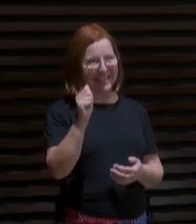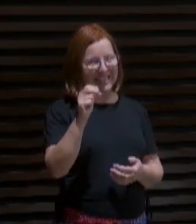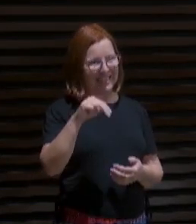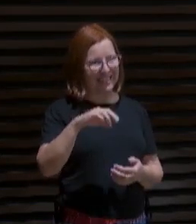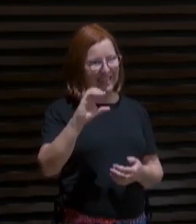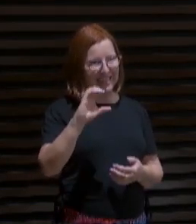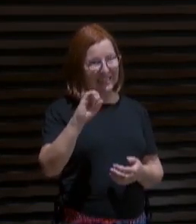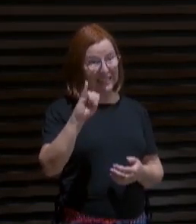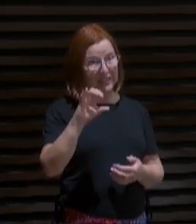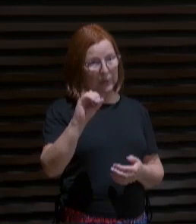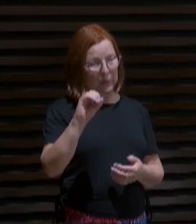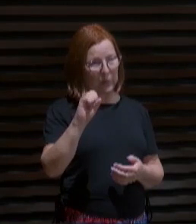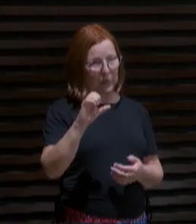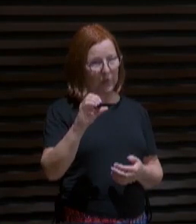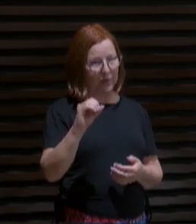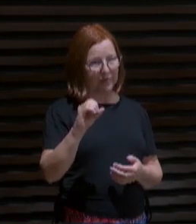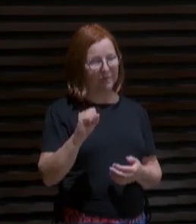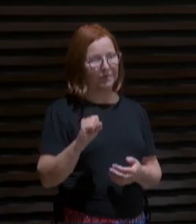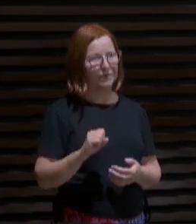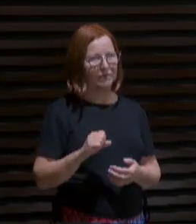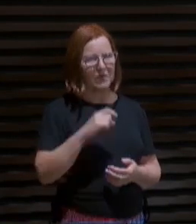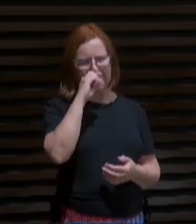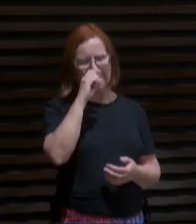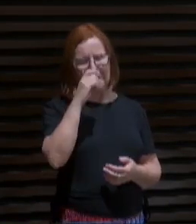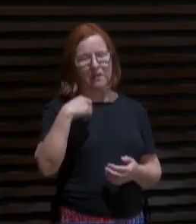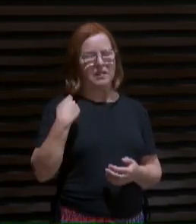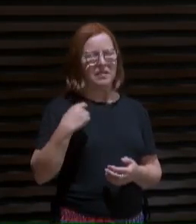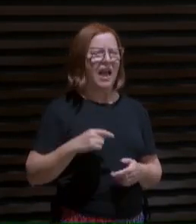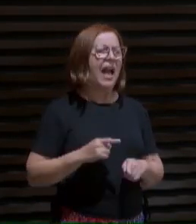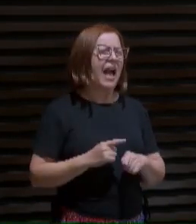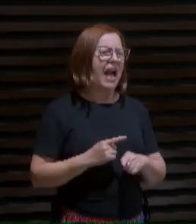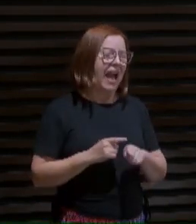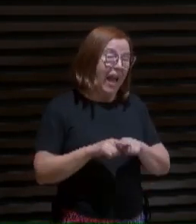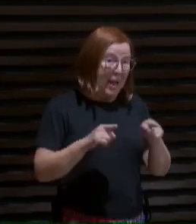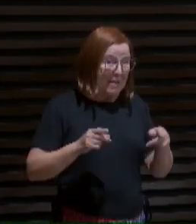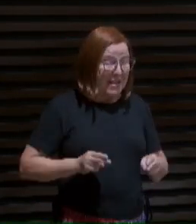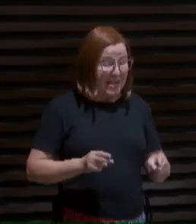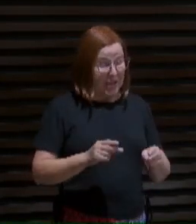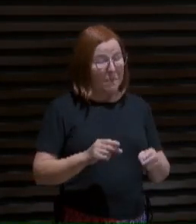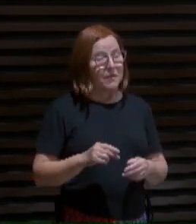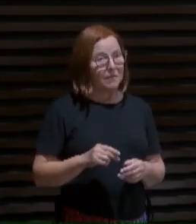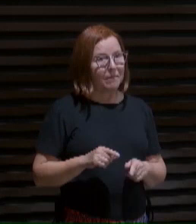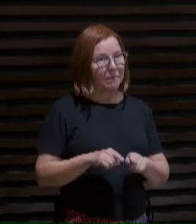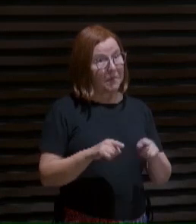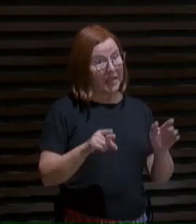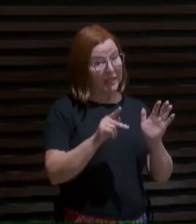Mas não vamos a isso. Arrogantes. Mas sempre foi, não. Palavras próprias.